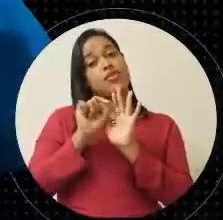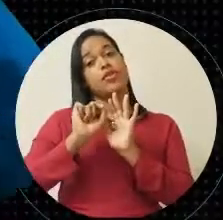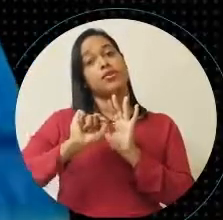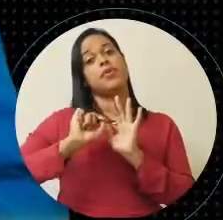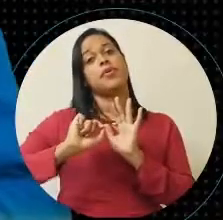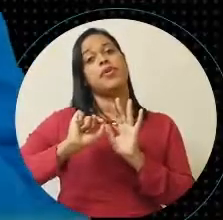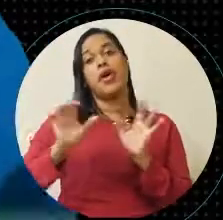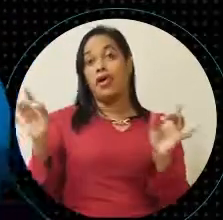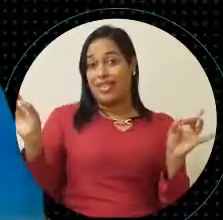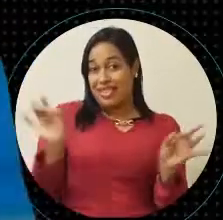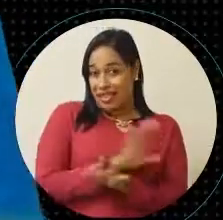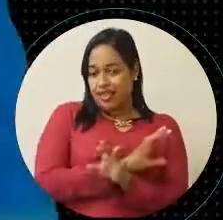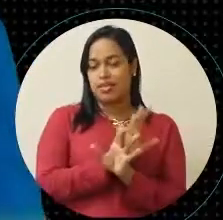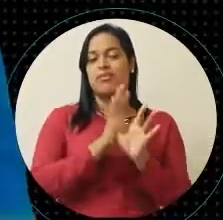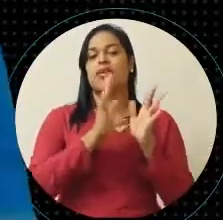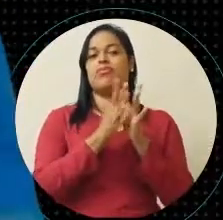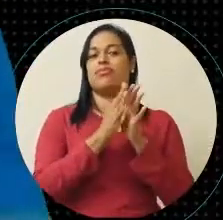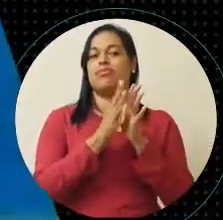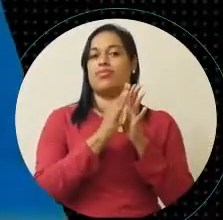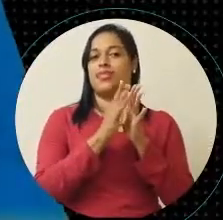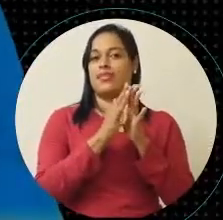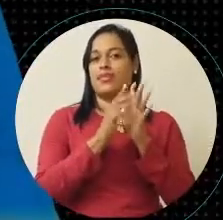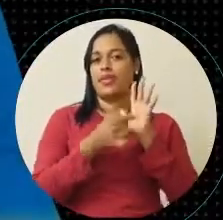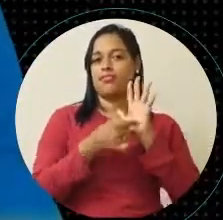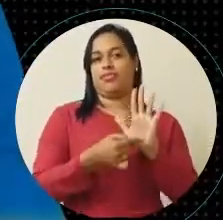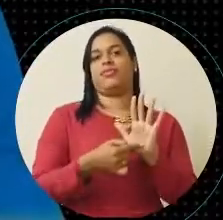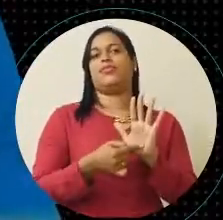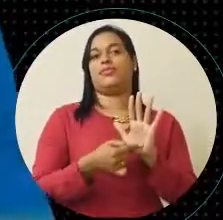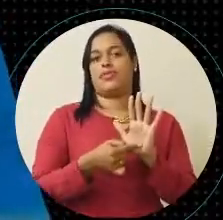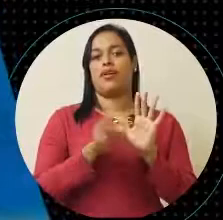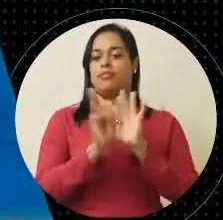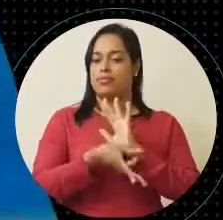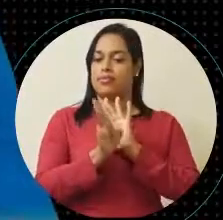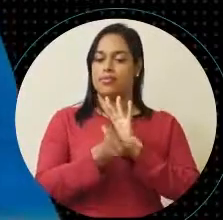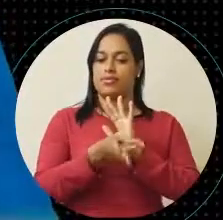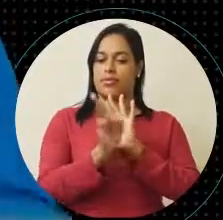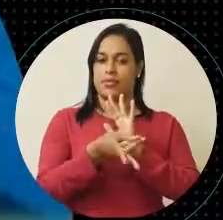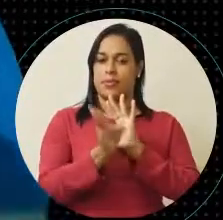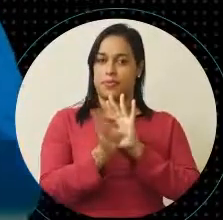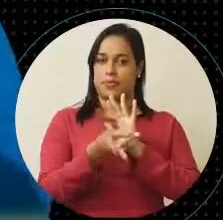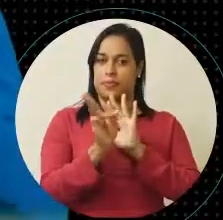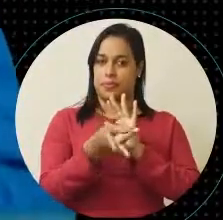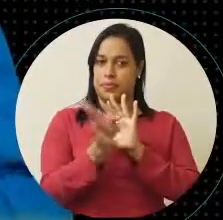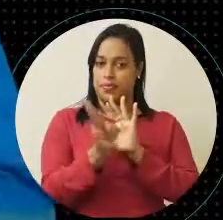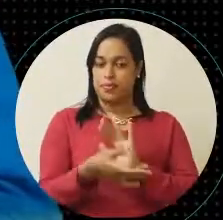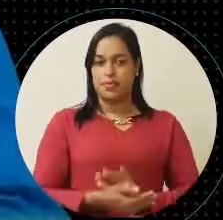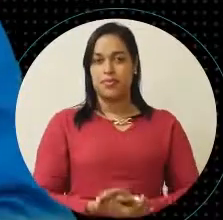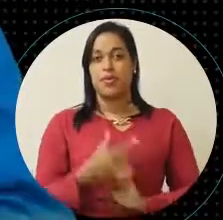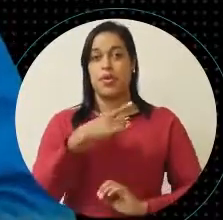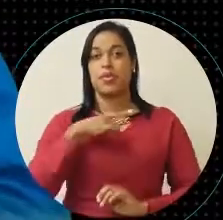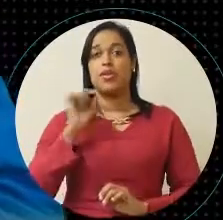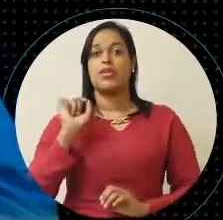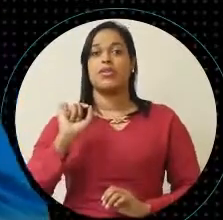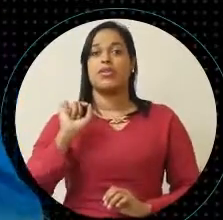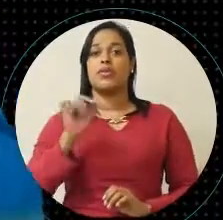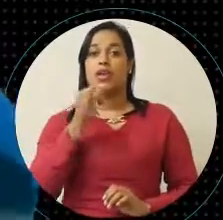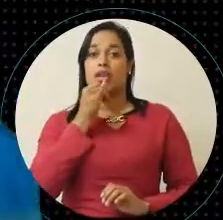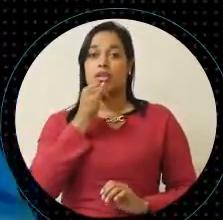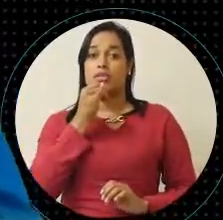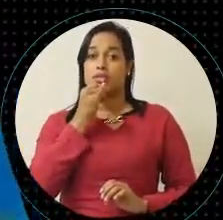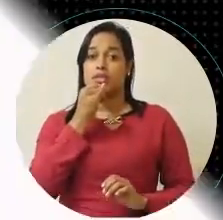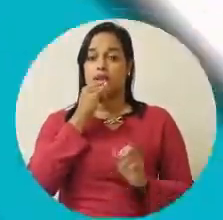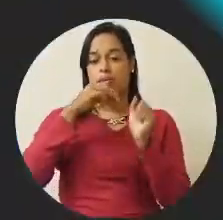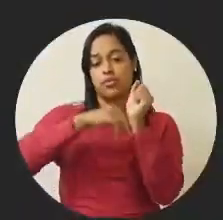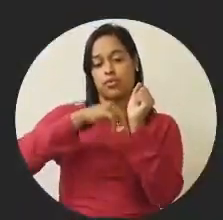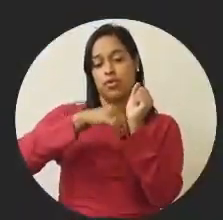quando terminar o efeito, ela ser executada. Onde tem aí exemplo de código,